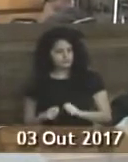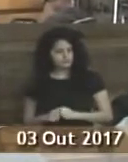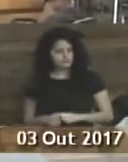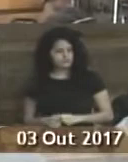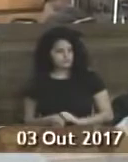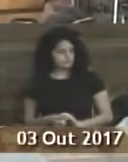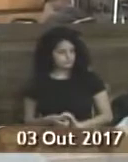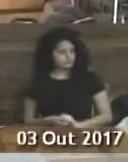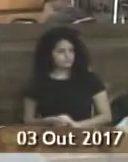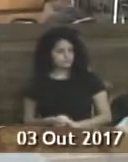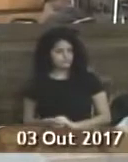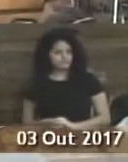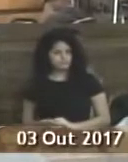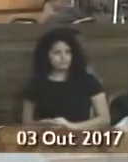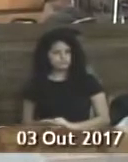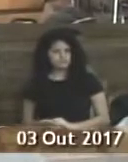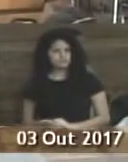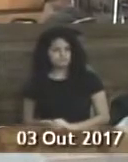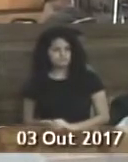expediente.